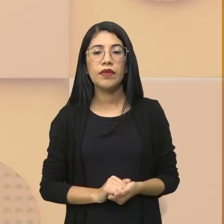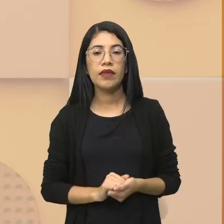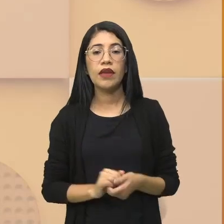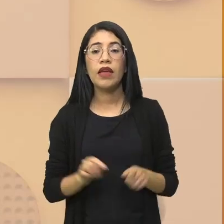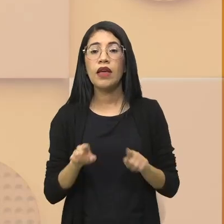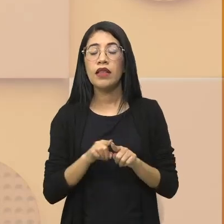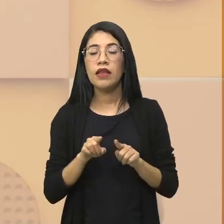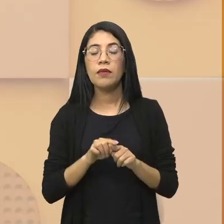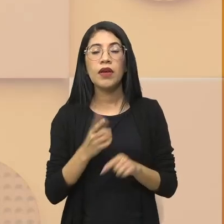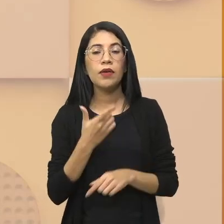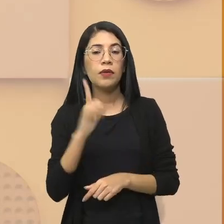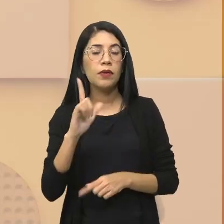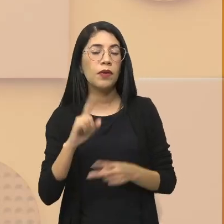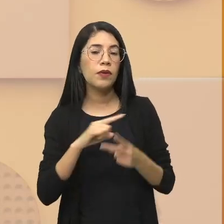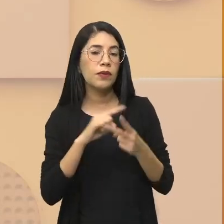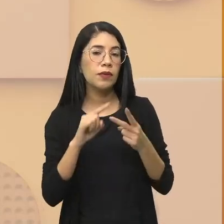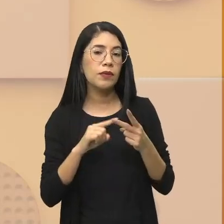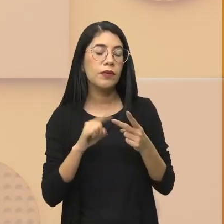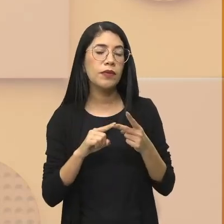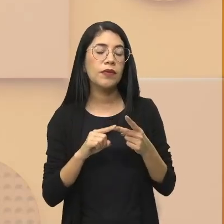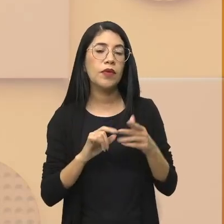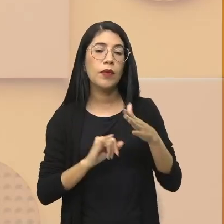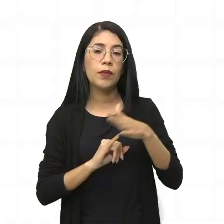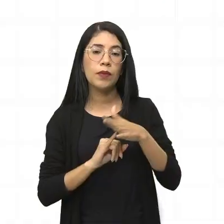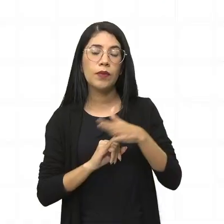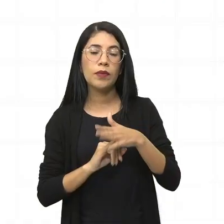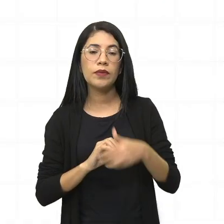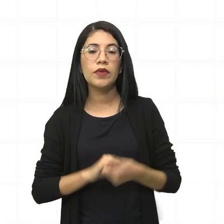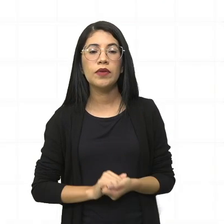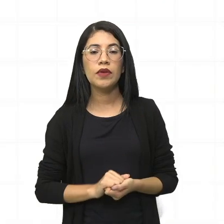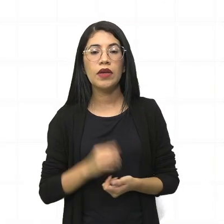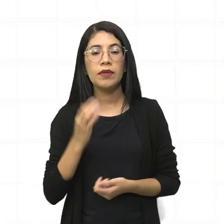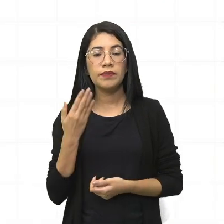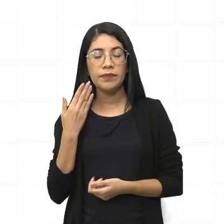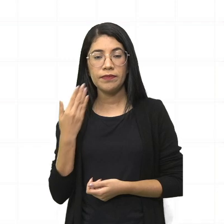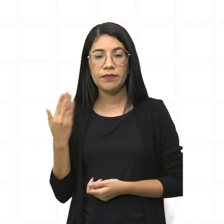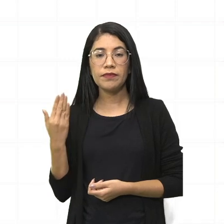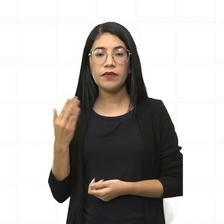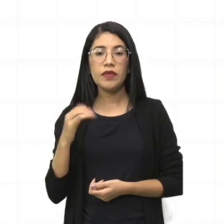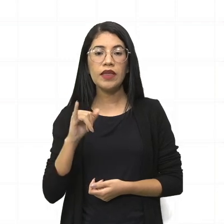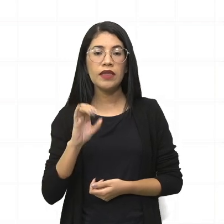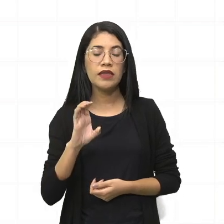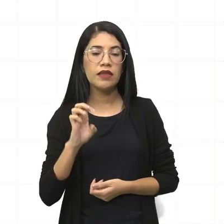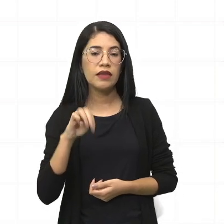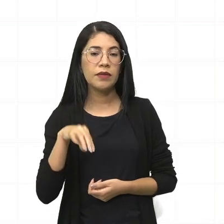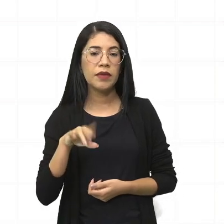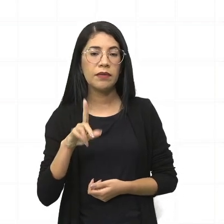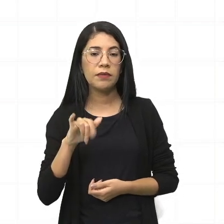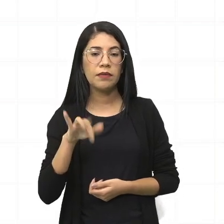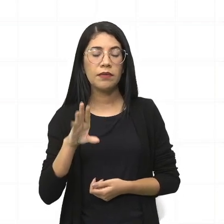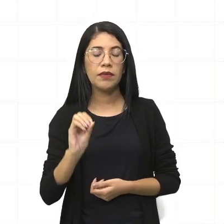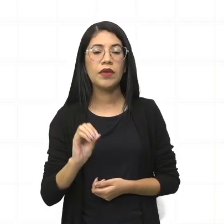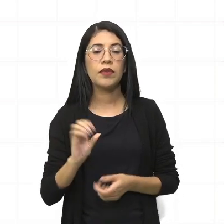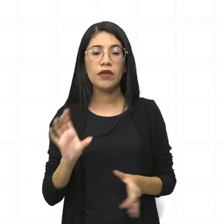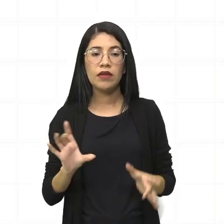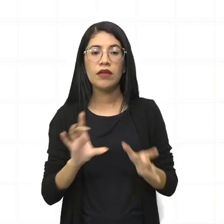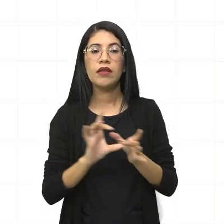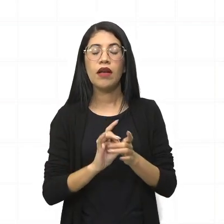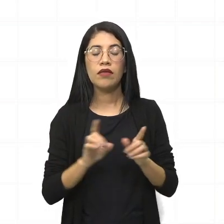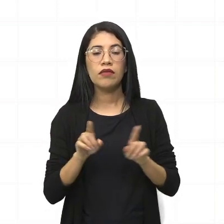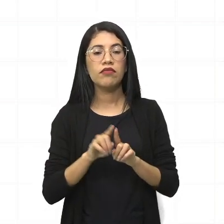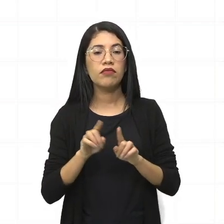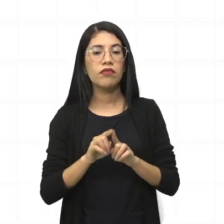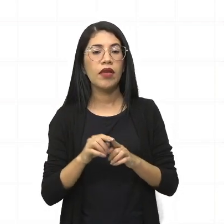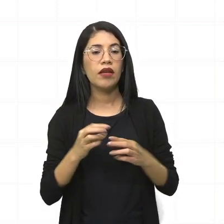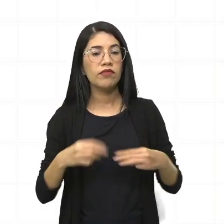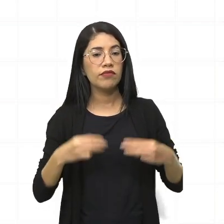nós temos o Instituto Chico Mendes, que é uma outra entidade, né, ligada ao Ministério do Meio Ambiente